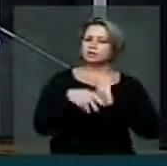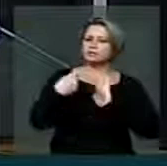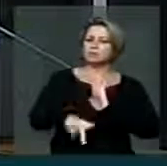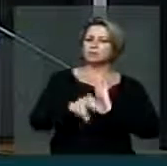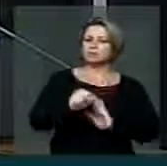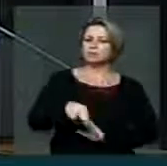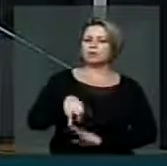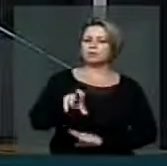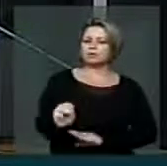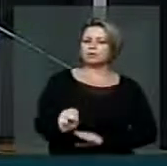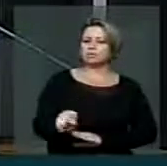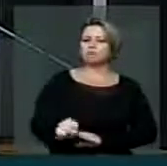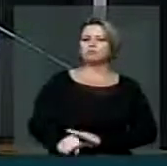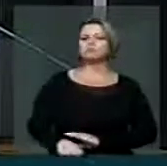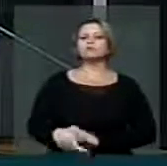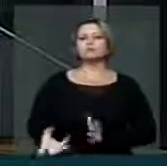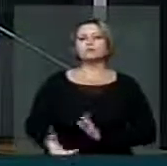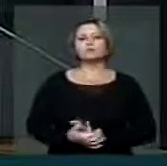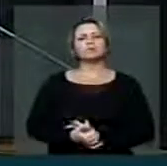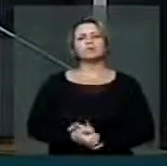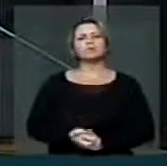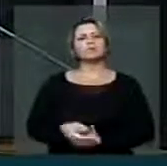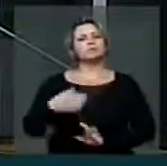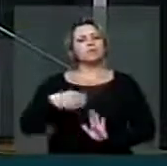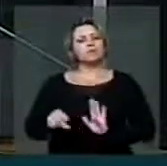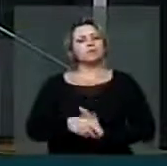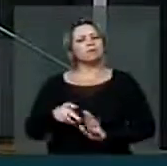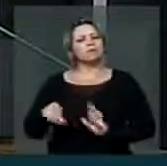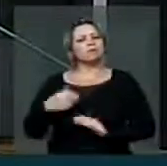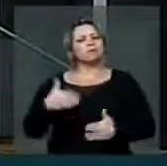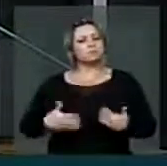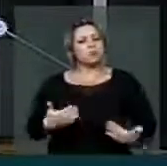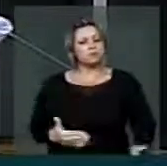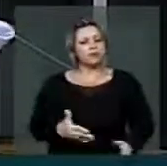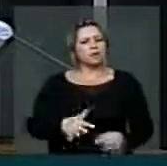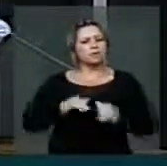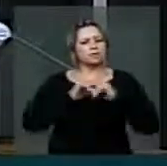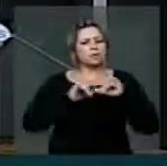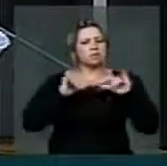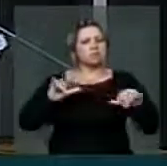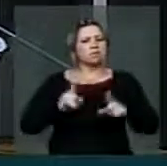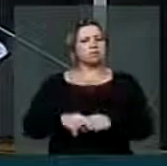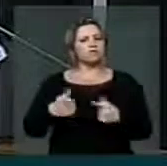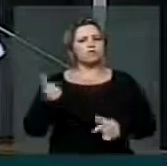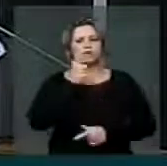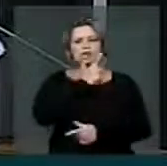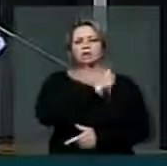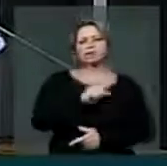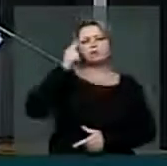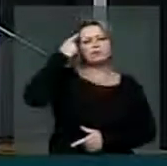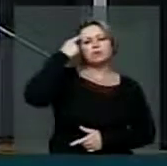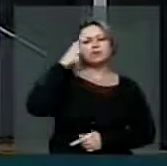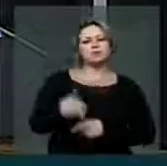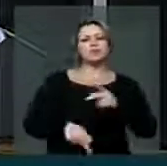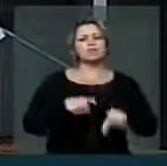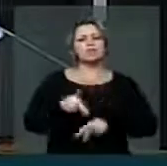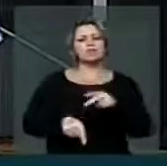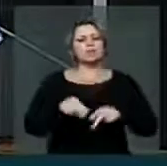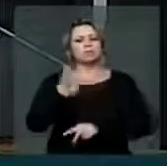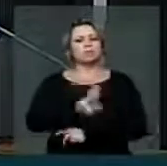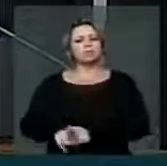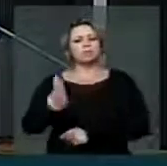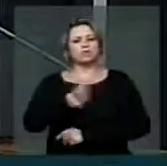pelo Sistema Único de Saúde. É o próprio Ministério da Saúde que informa que, considerando a população